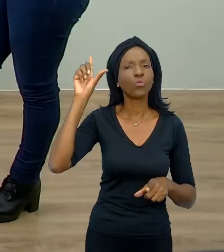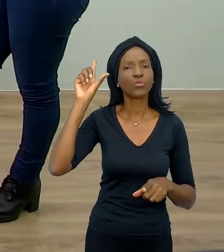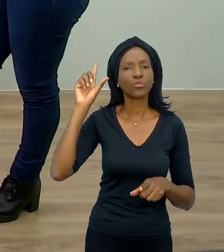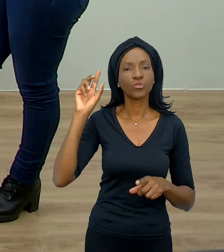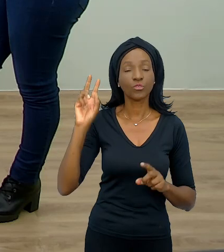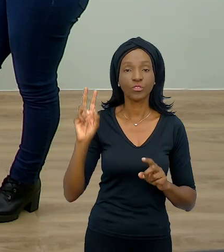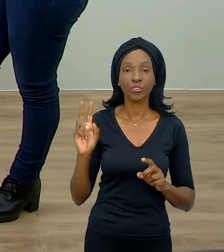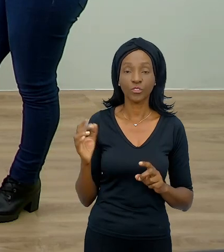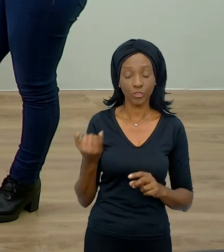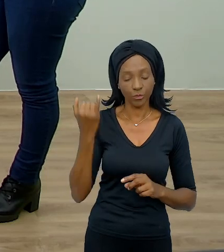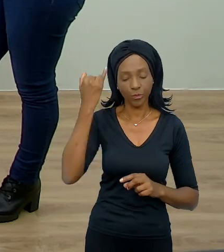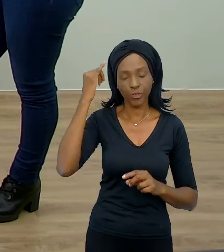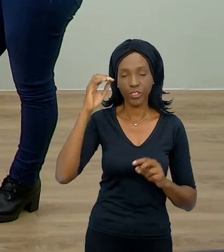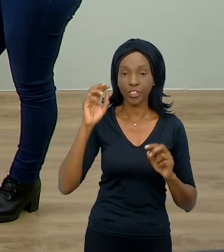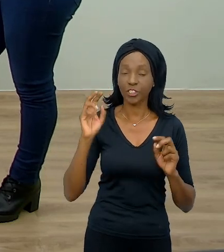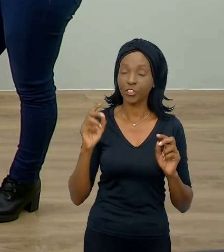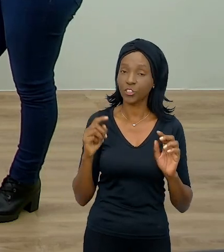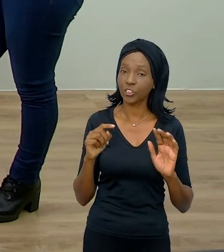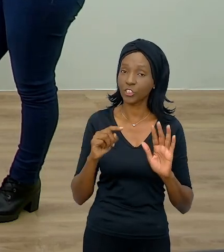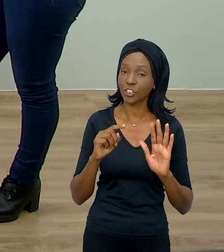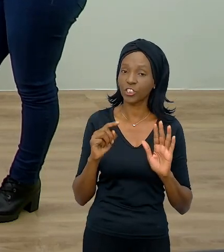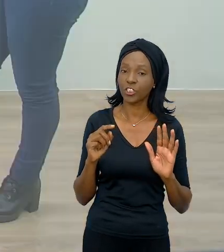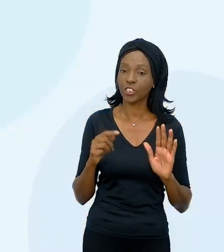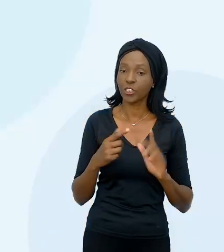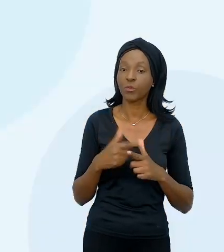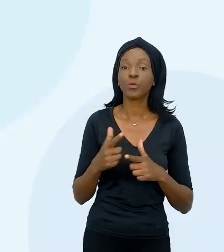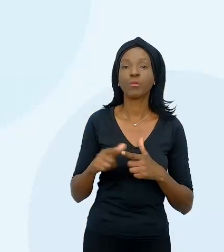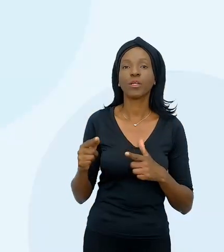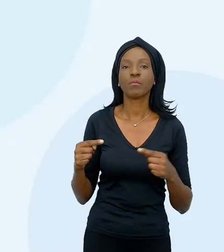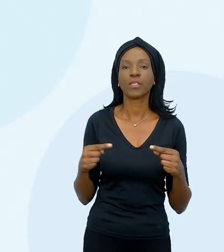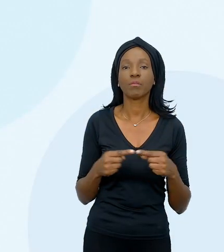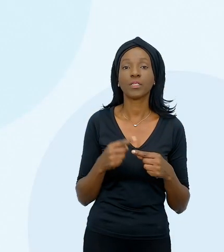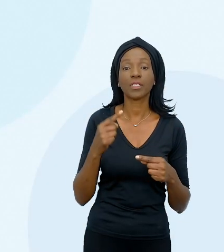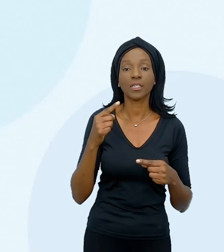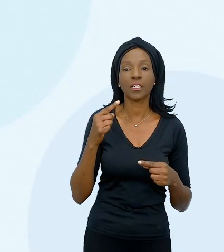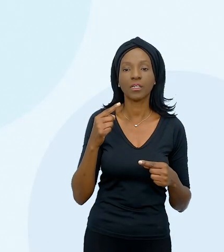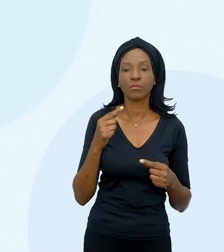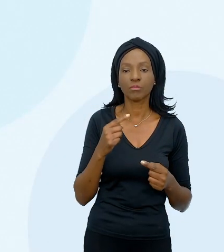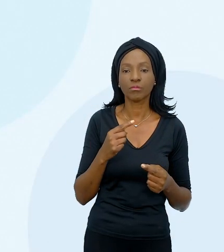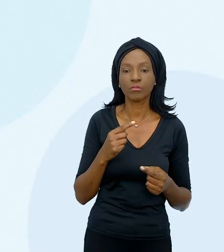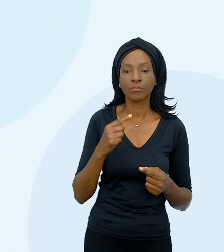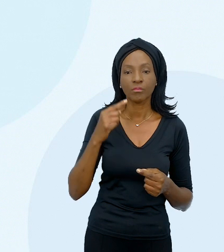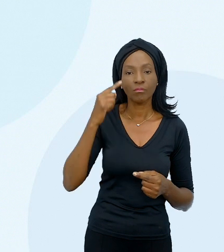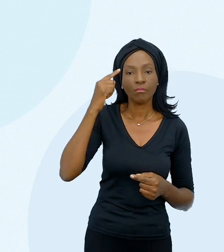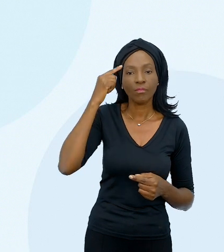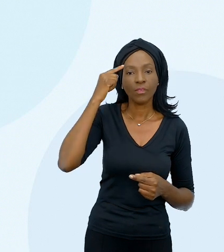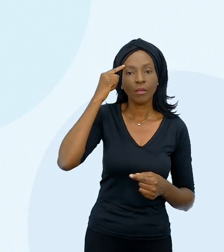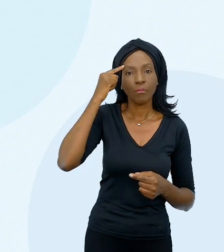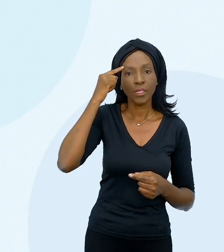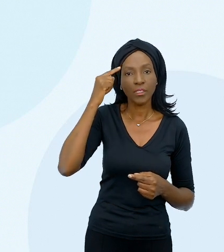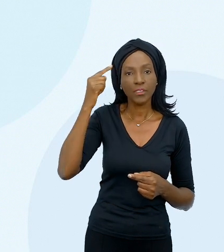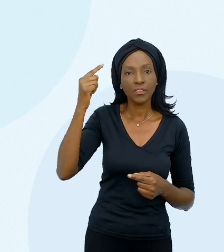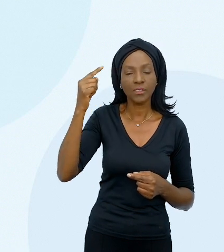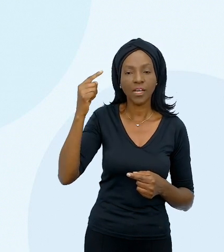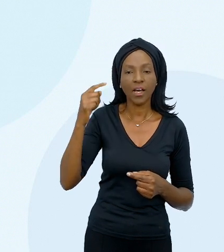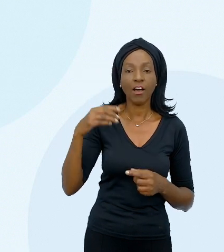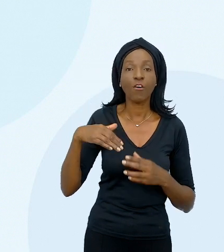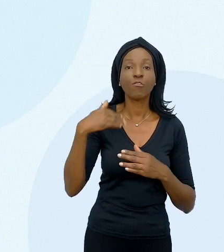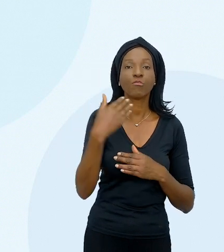outra questão. Vamos voltar aqui ao processo criativo, que é o pensar fora da caixa. Fora da